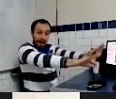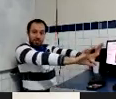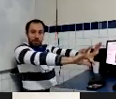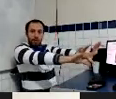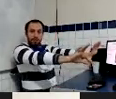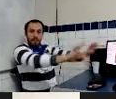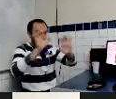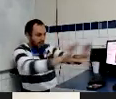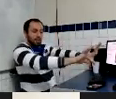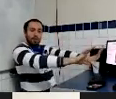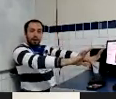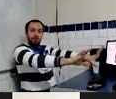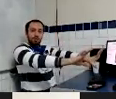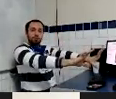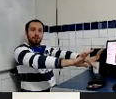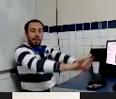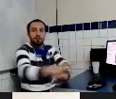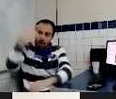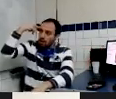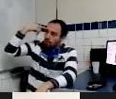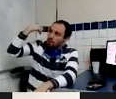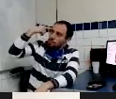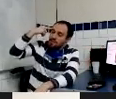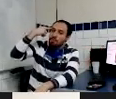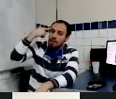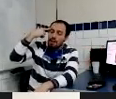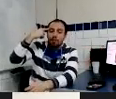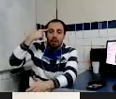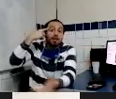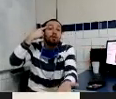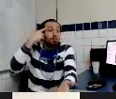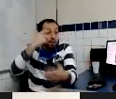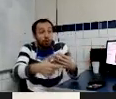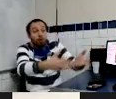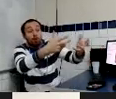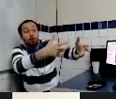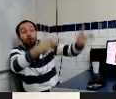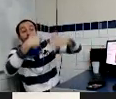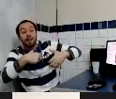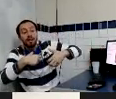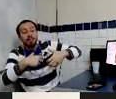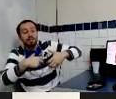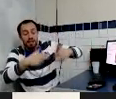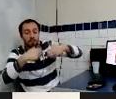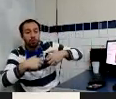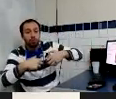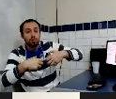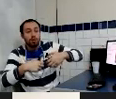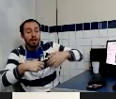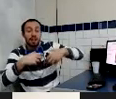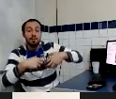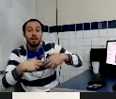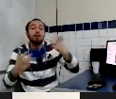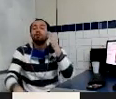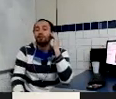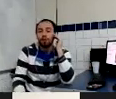já que eu tenho garantido o alimento, já que eu tenho garantido o sustento, eu posso pensar bem, e agora? Quando eu for colher aquele produto,